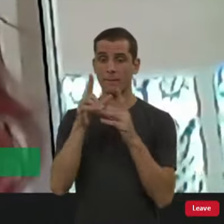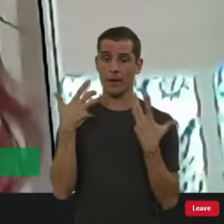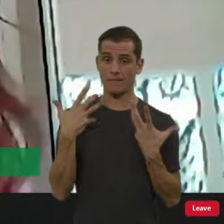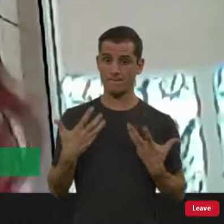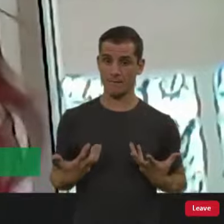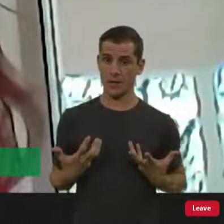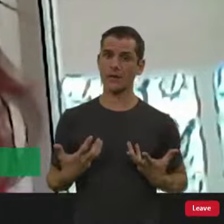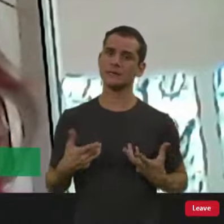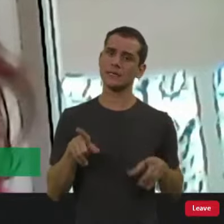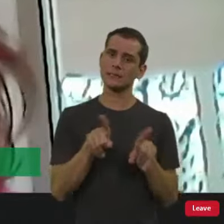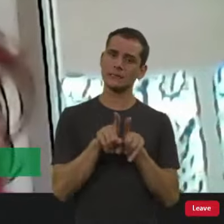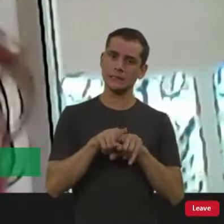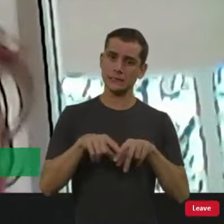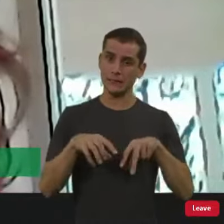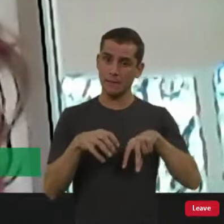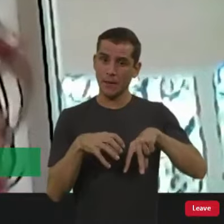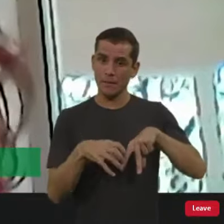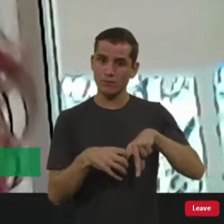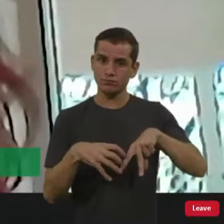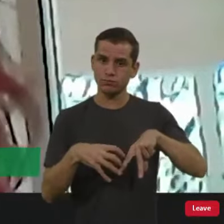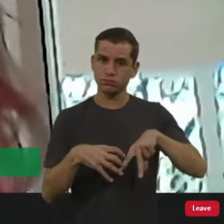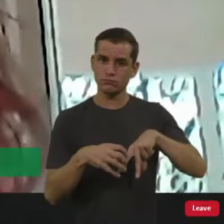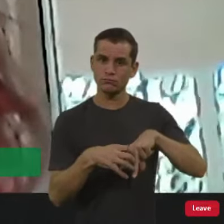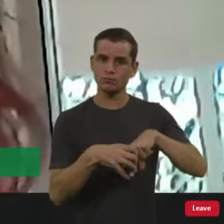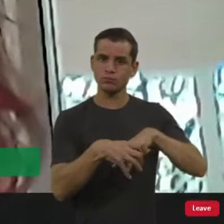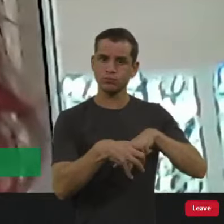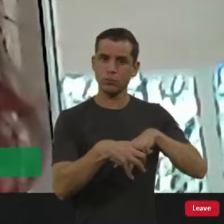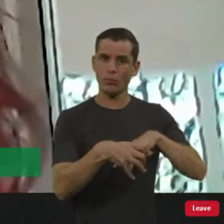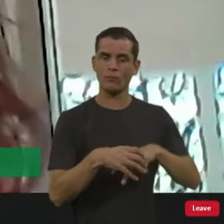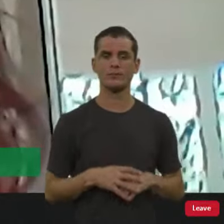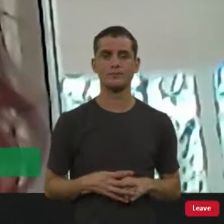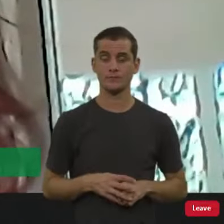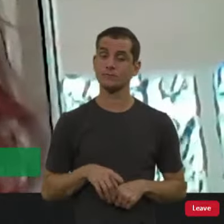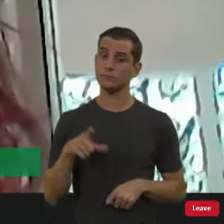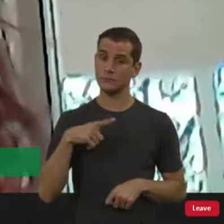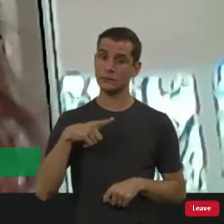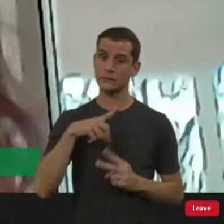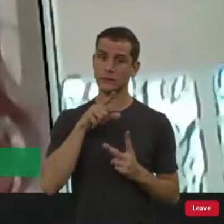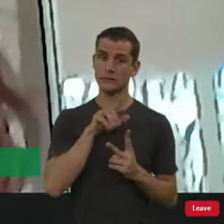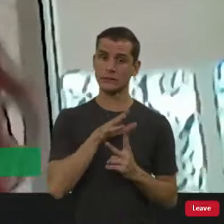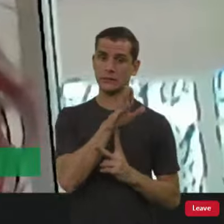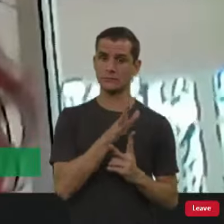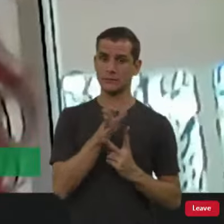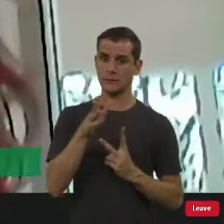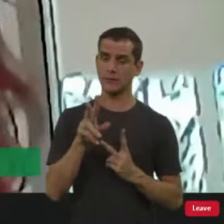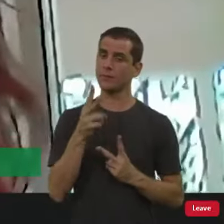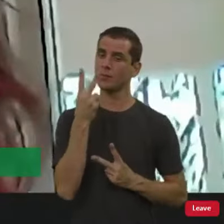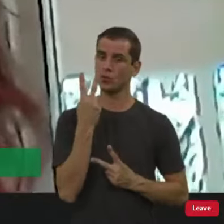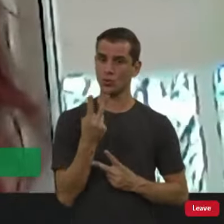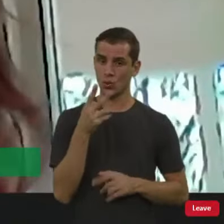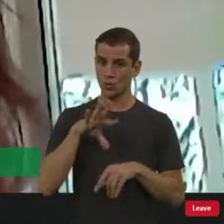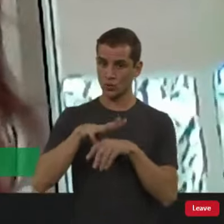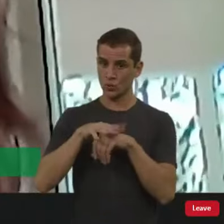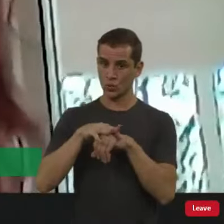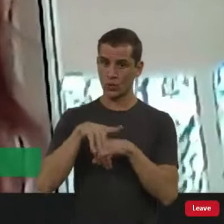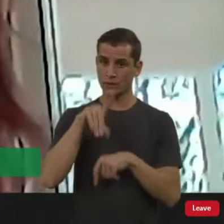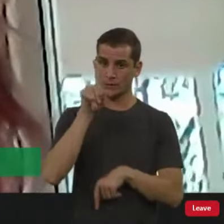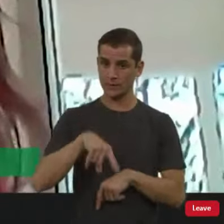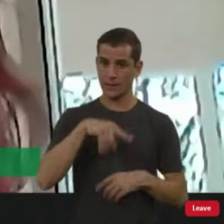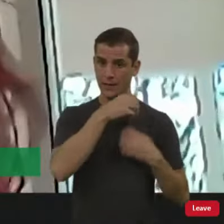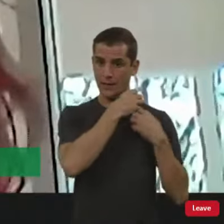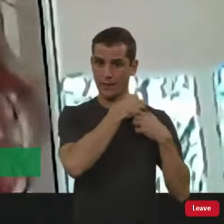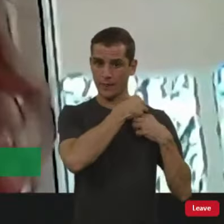inferiores. E nesta minha fala, eu vou me referir a 2 tipos de hipertensão pulmonar em específico: a hipertensão arterial